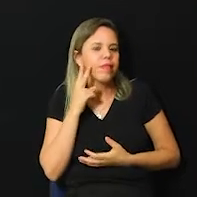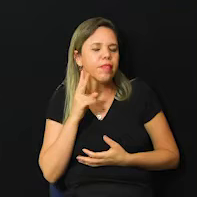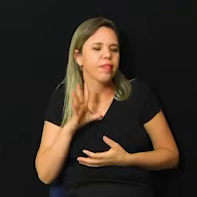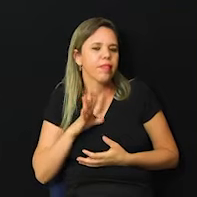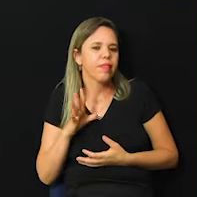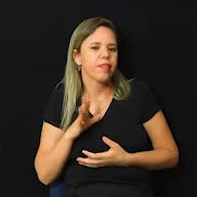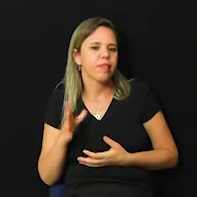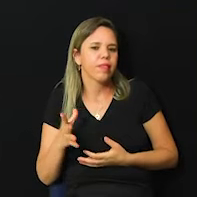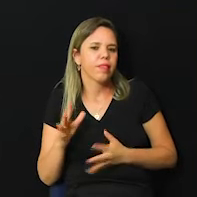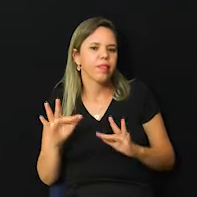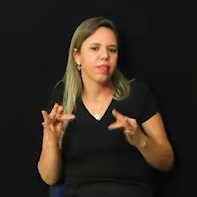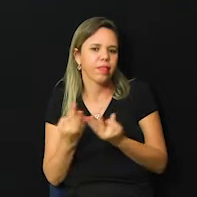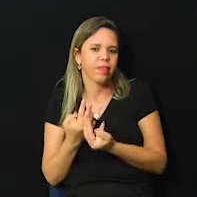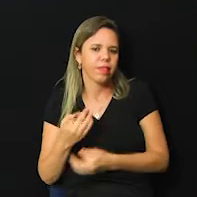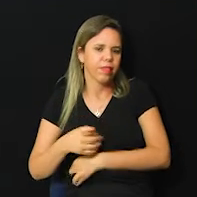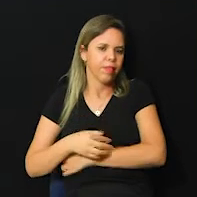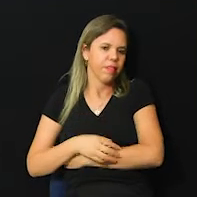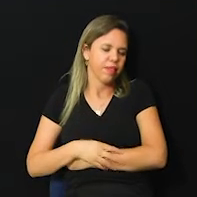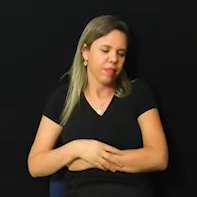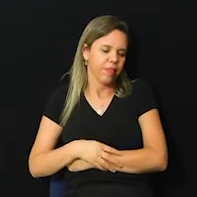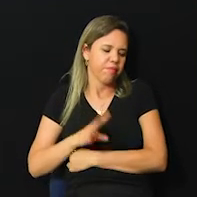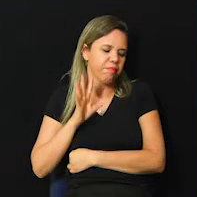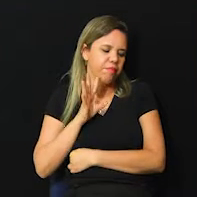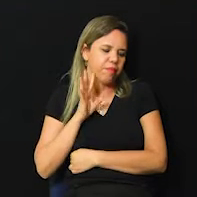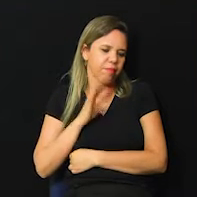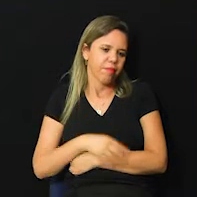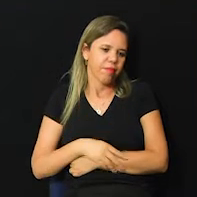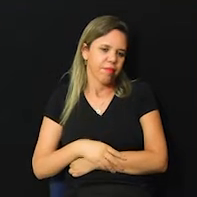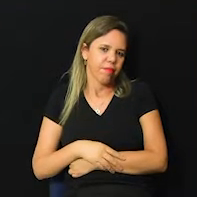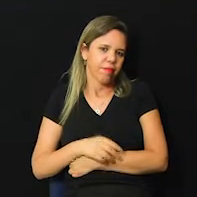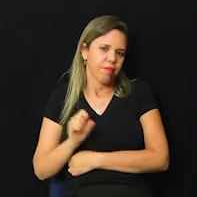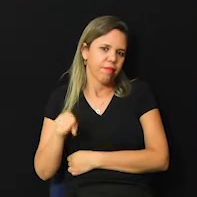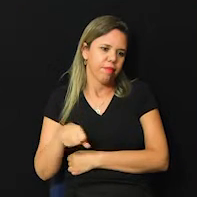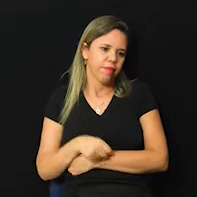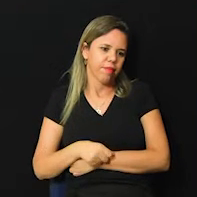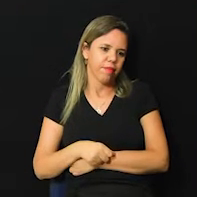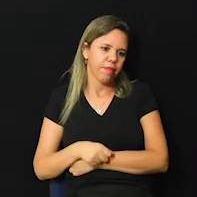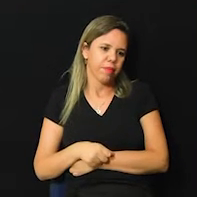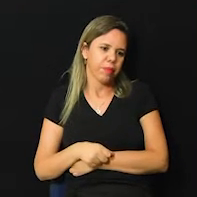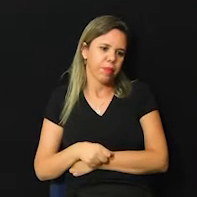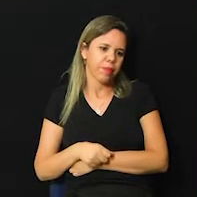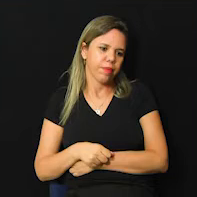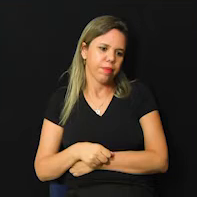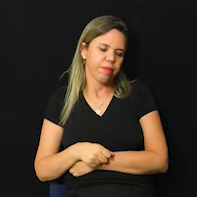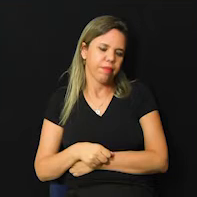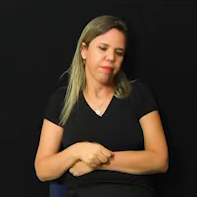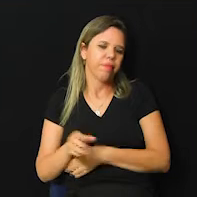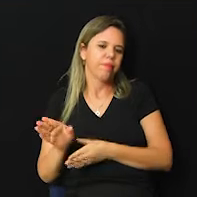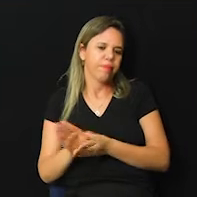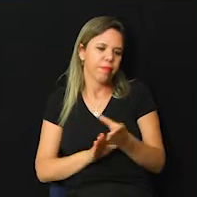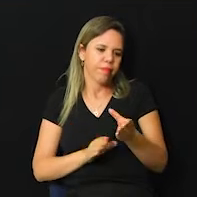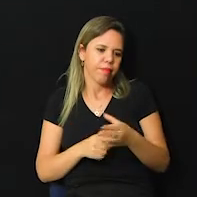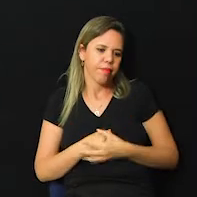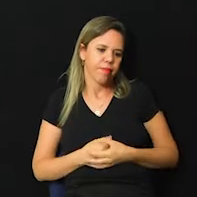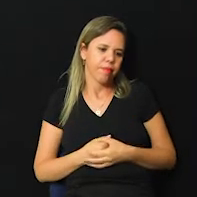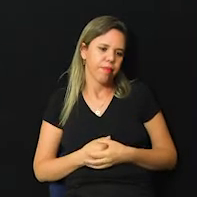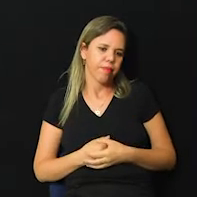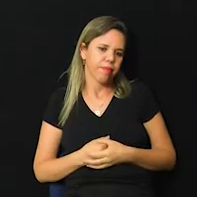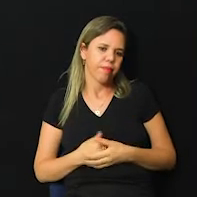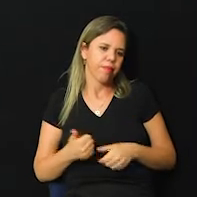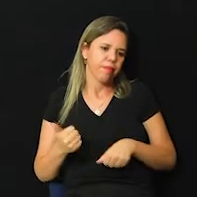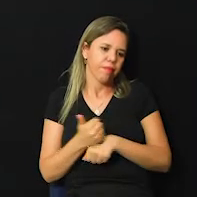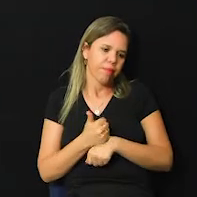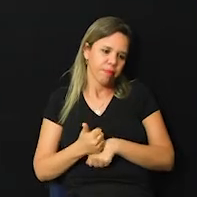Valinhos e eu morava com meus pais a bacana Sim e eu indico muito